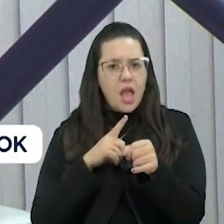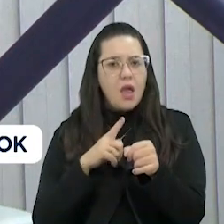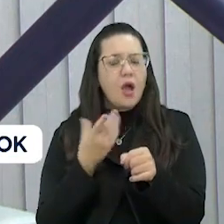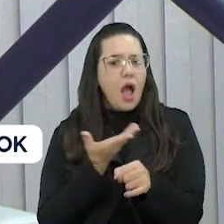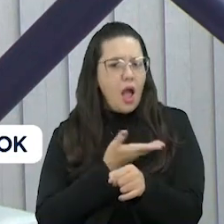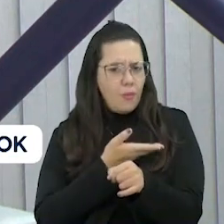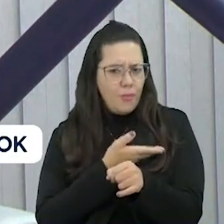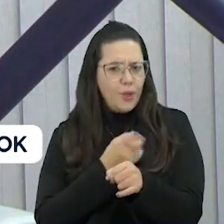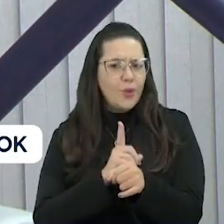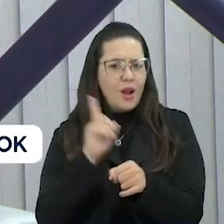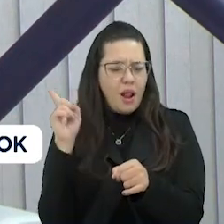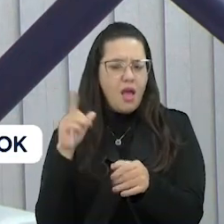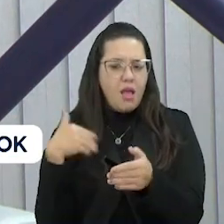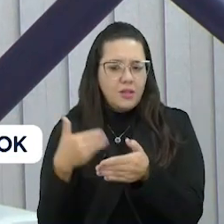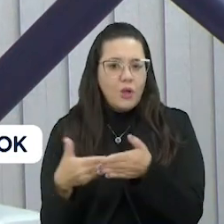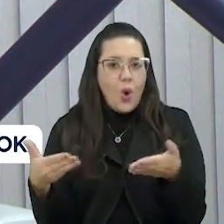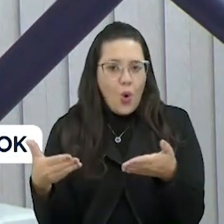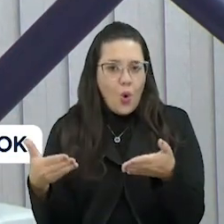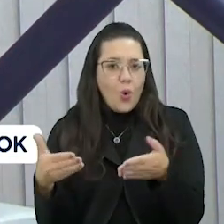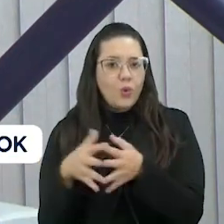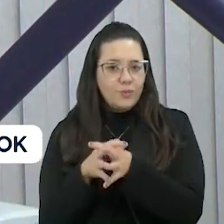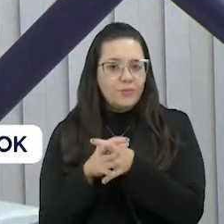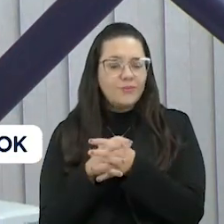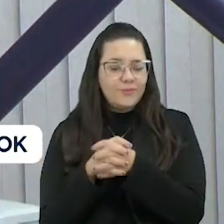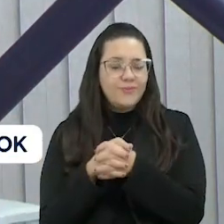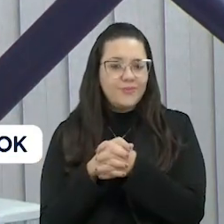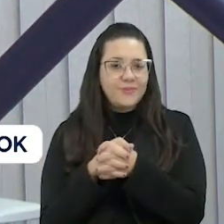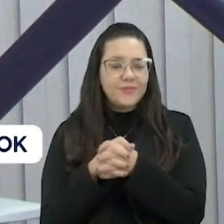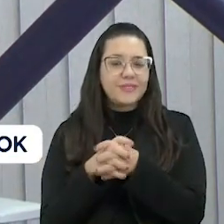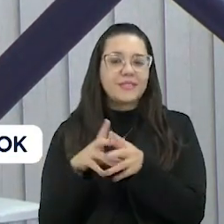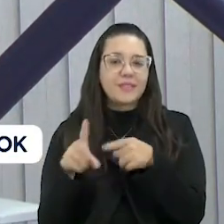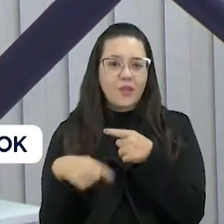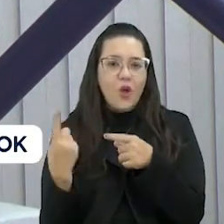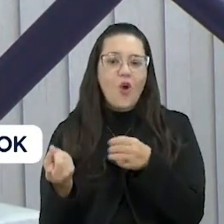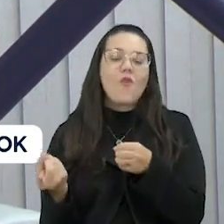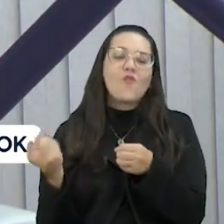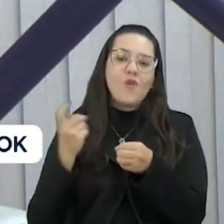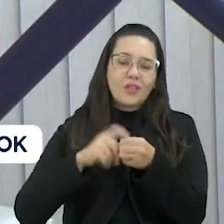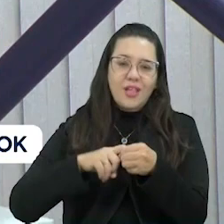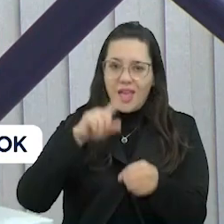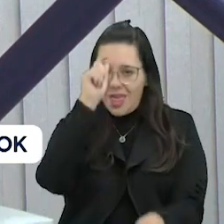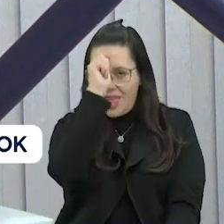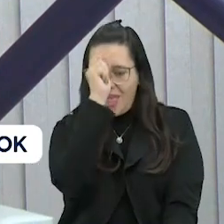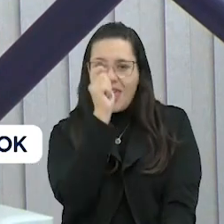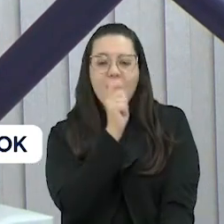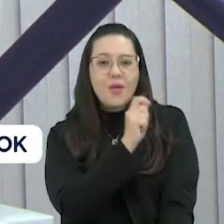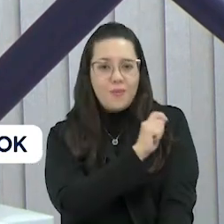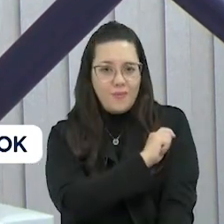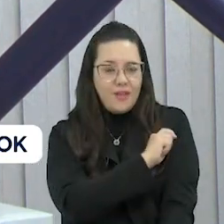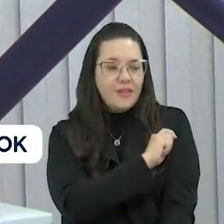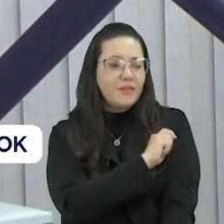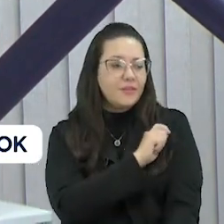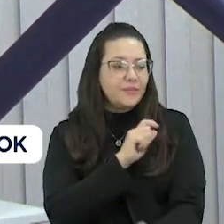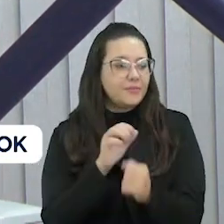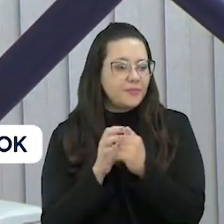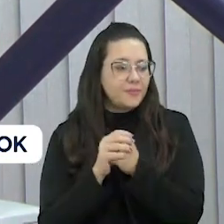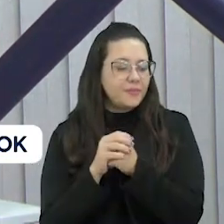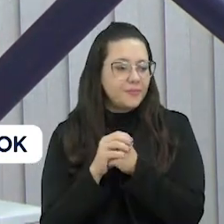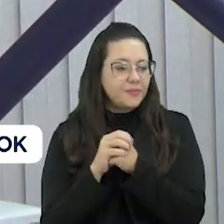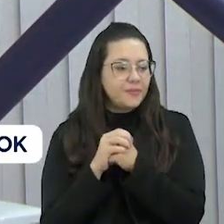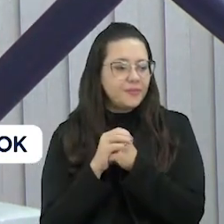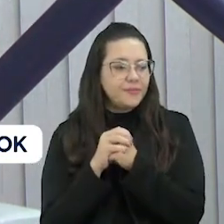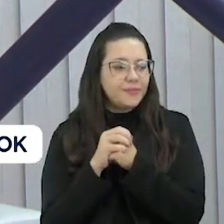hoje. E a partir de lá eu voltei para Rio Preto, né? Eu vim para o 52º Batalhão,